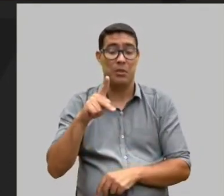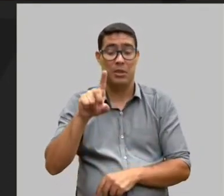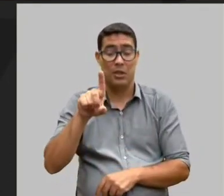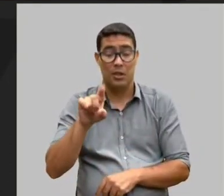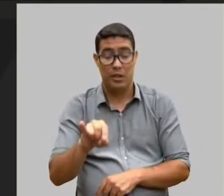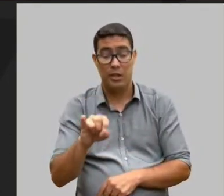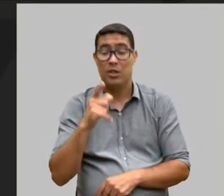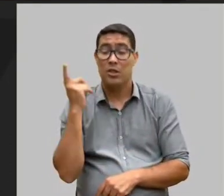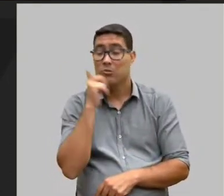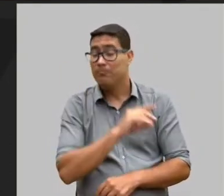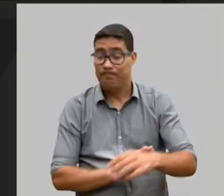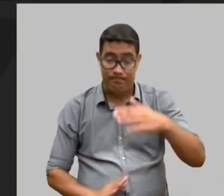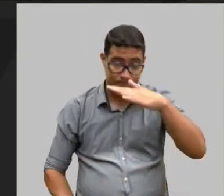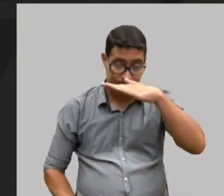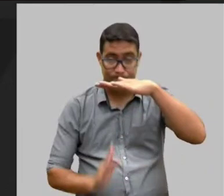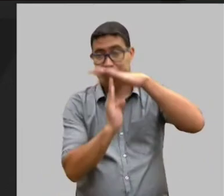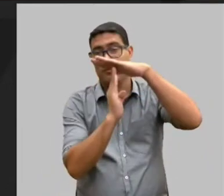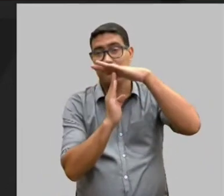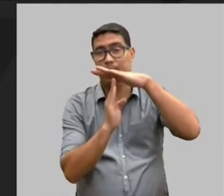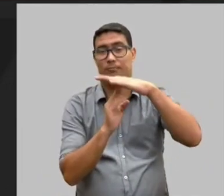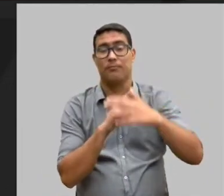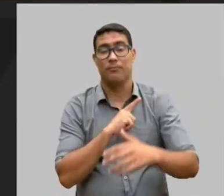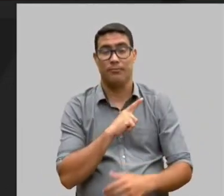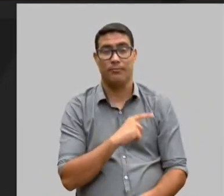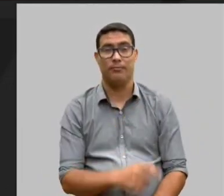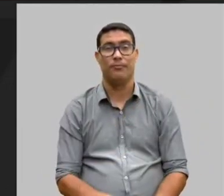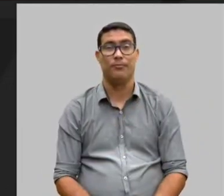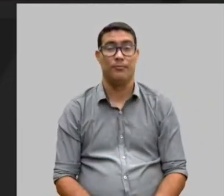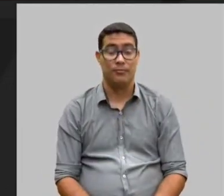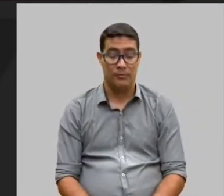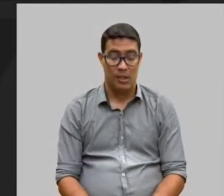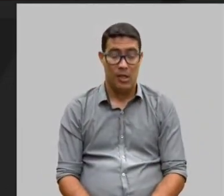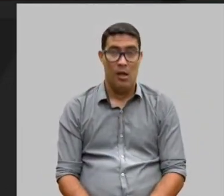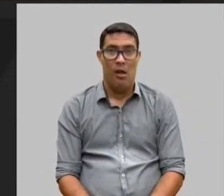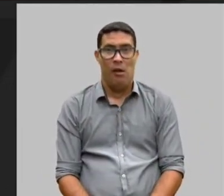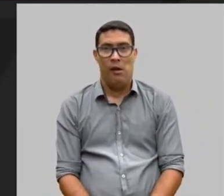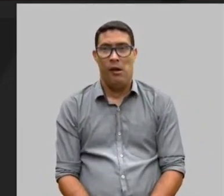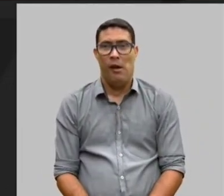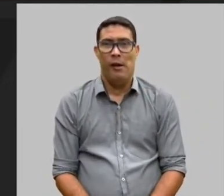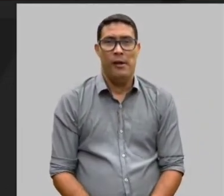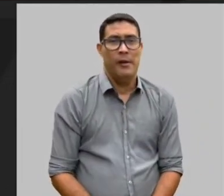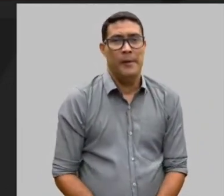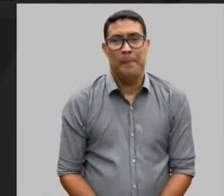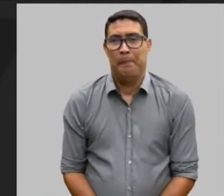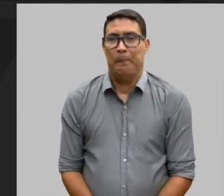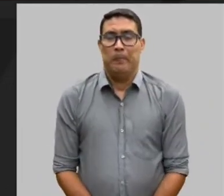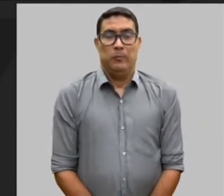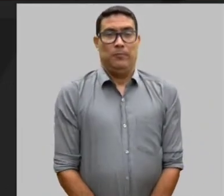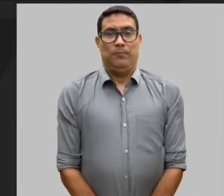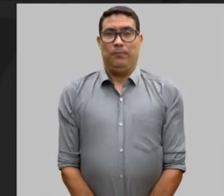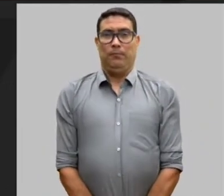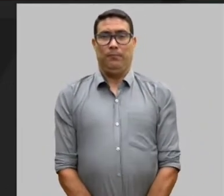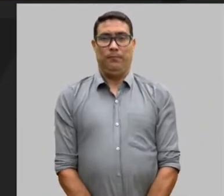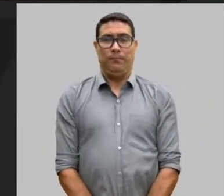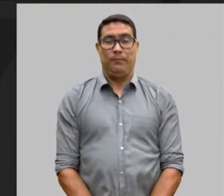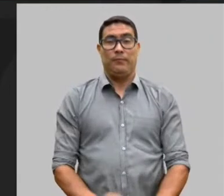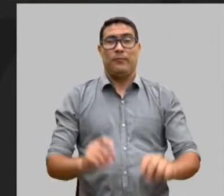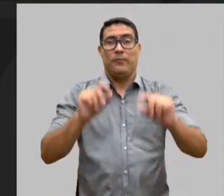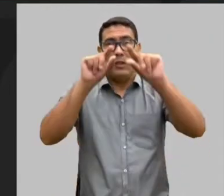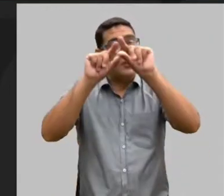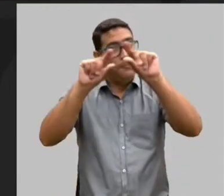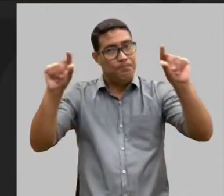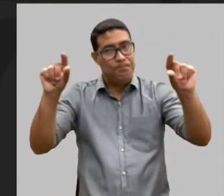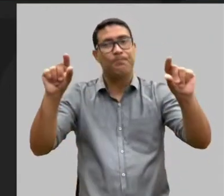atingiu patamares astronômicos pode passar F seguinte por favor at o ponto que at ponto você